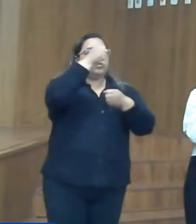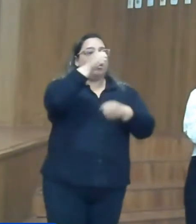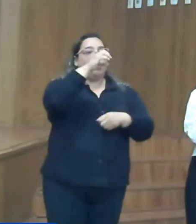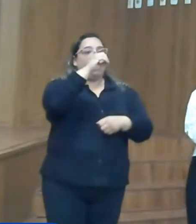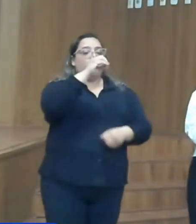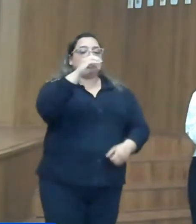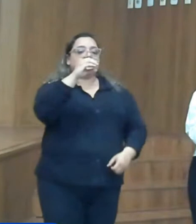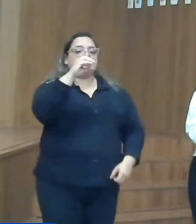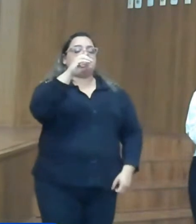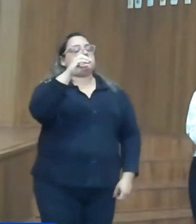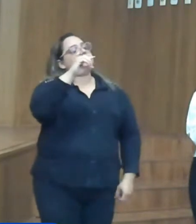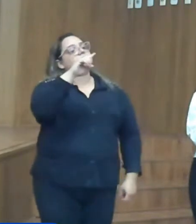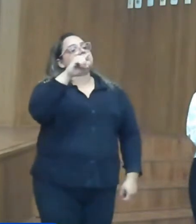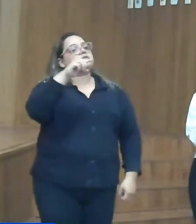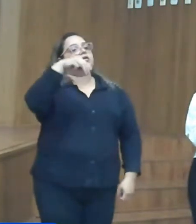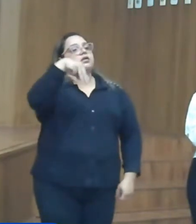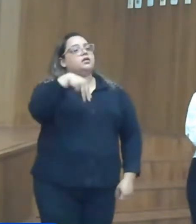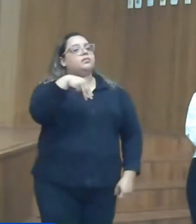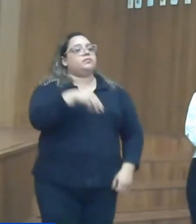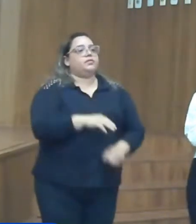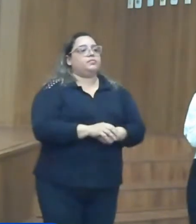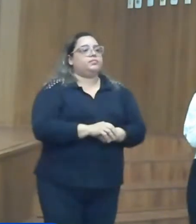Olimpíada Cajazeirense de Matemática,